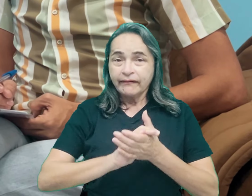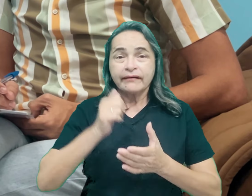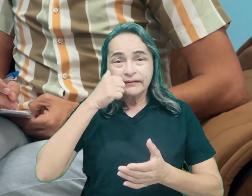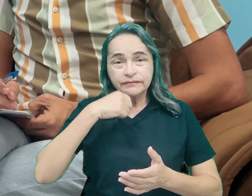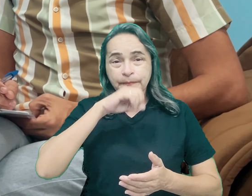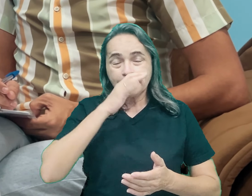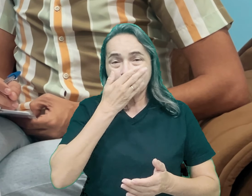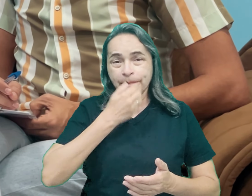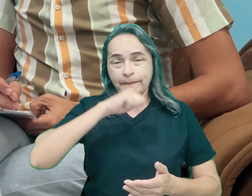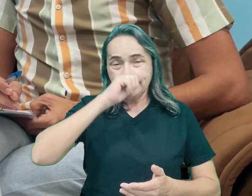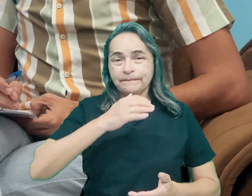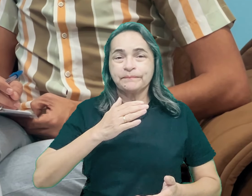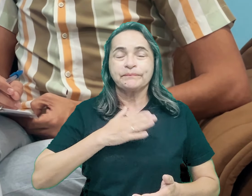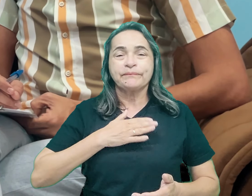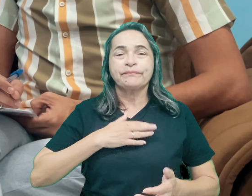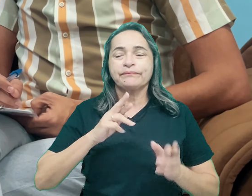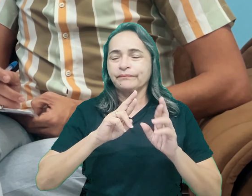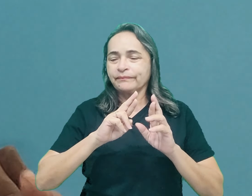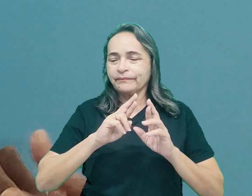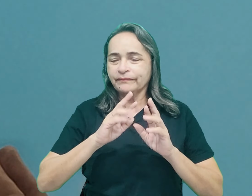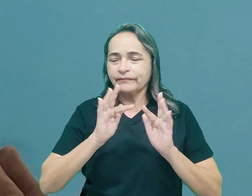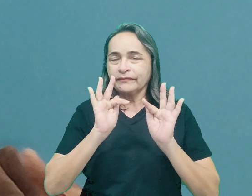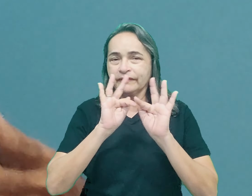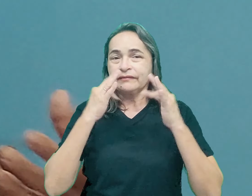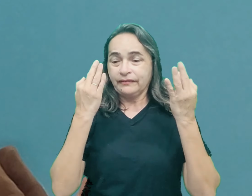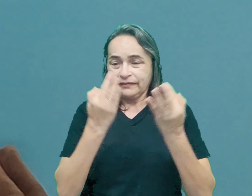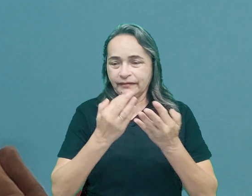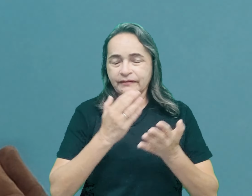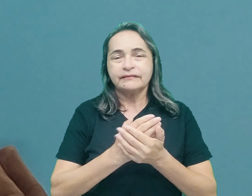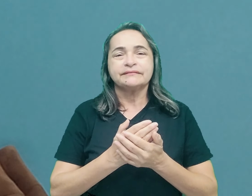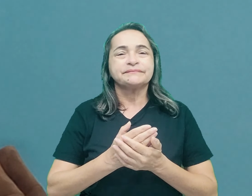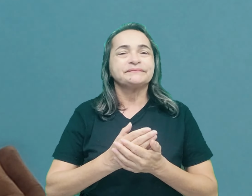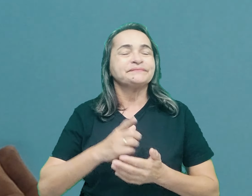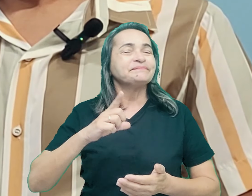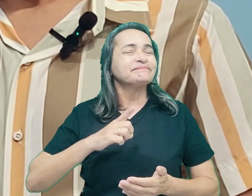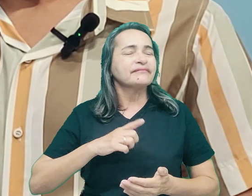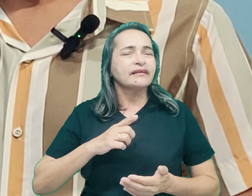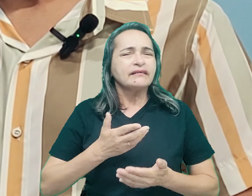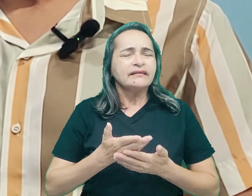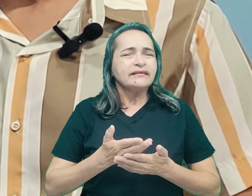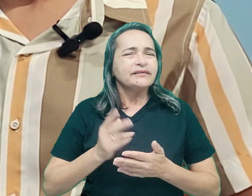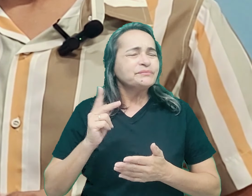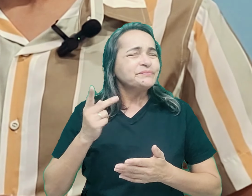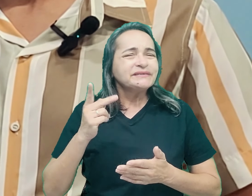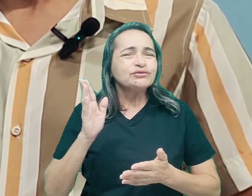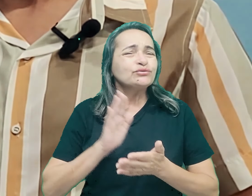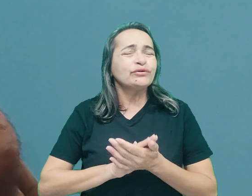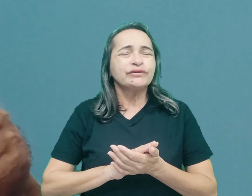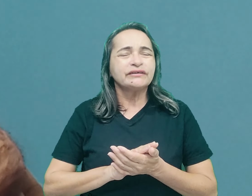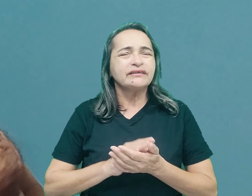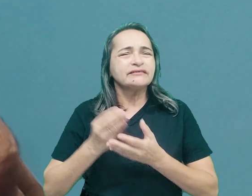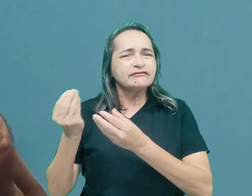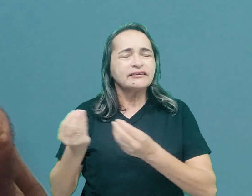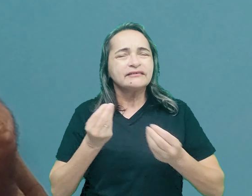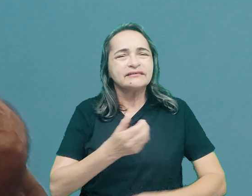tinha promessas para as velas trazidas do rio, vela de cera. Então a gente foi